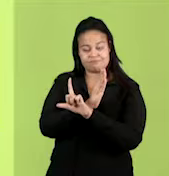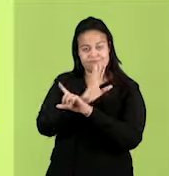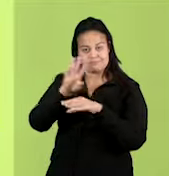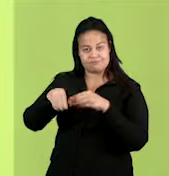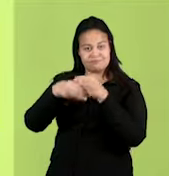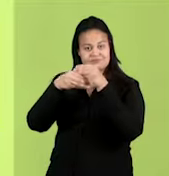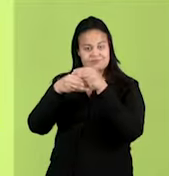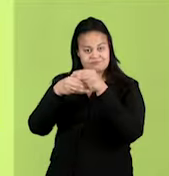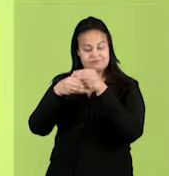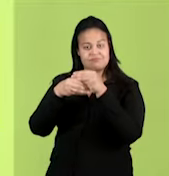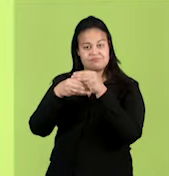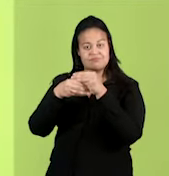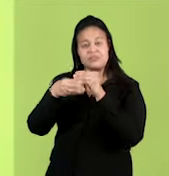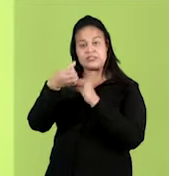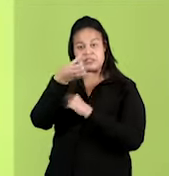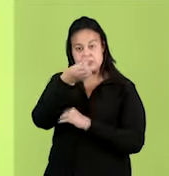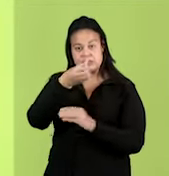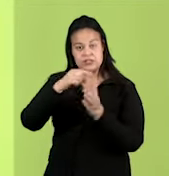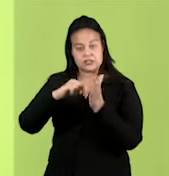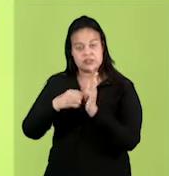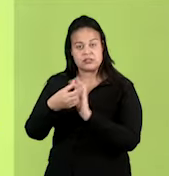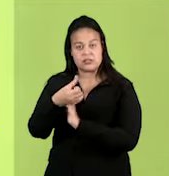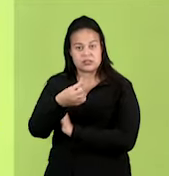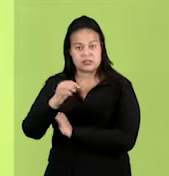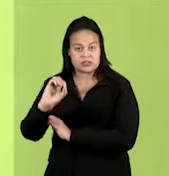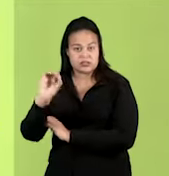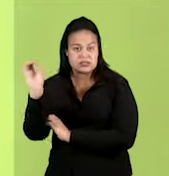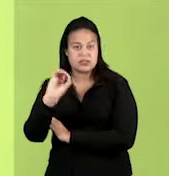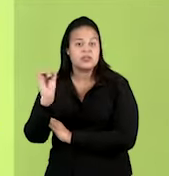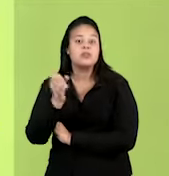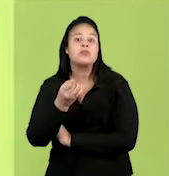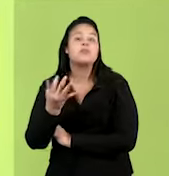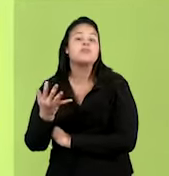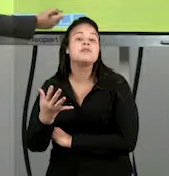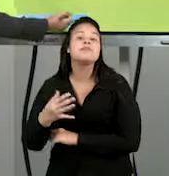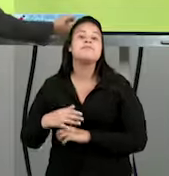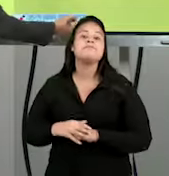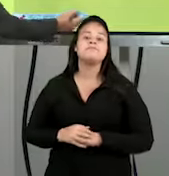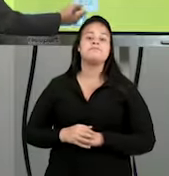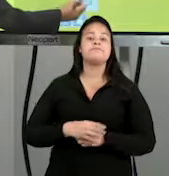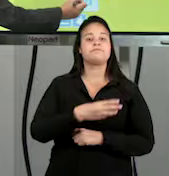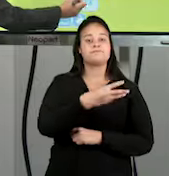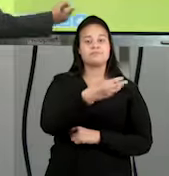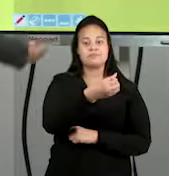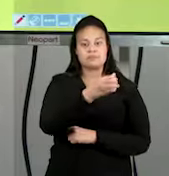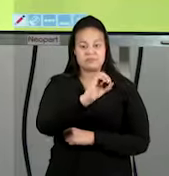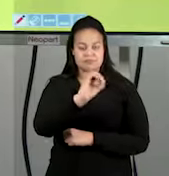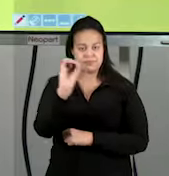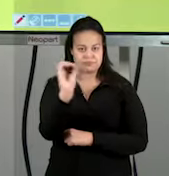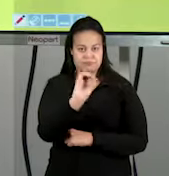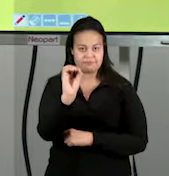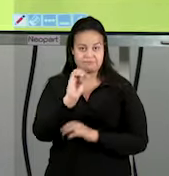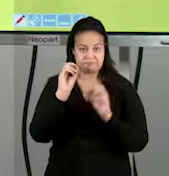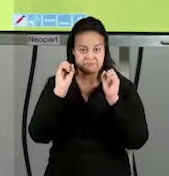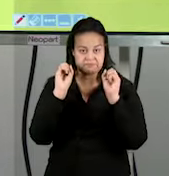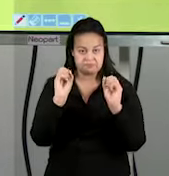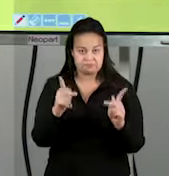suplementares, 6 vezes 60 graus, 360 graus,